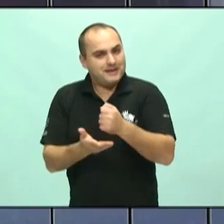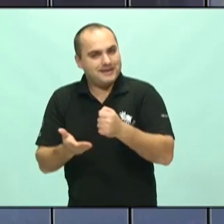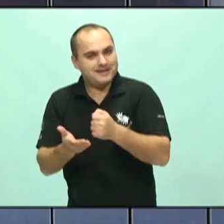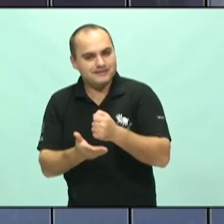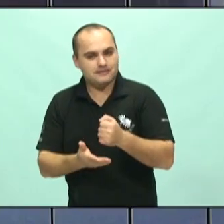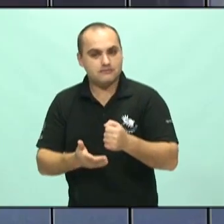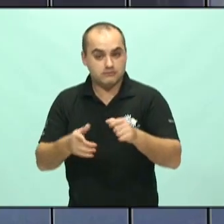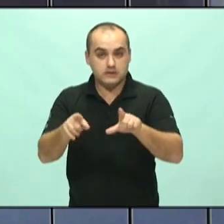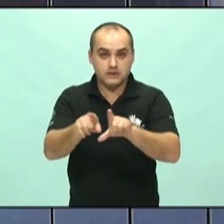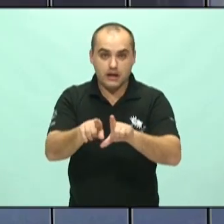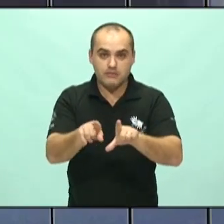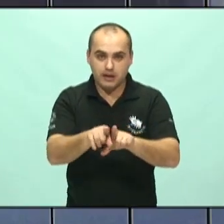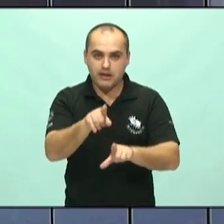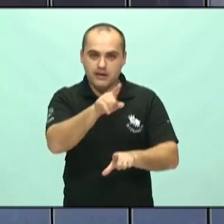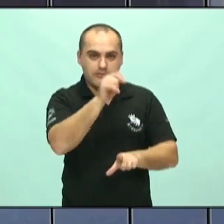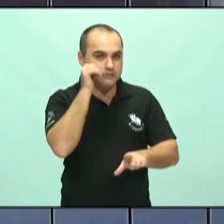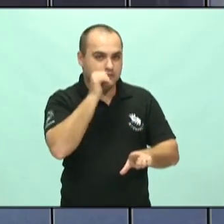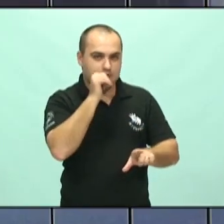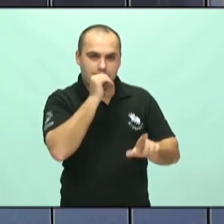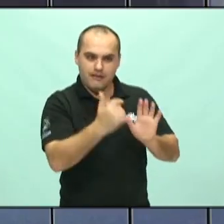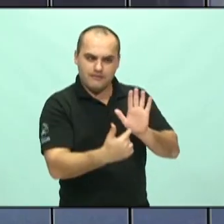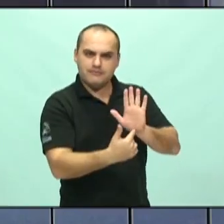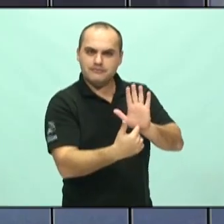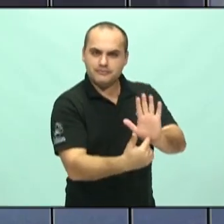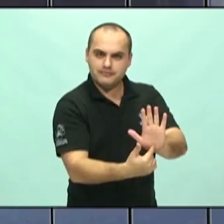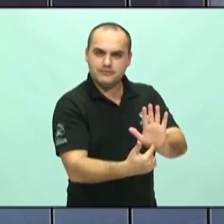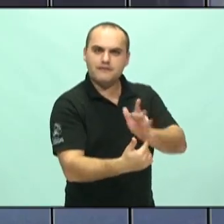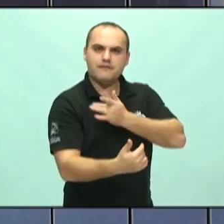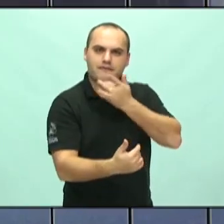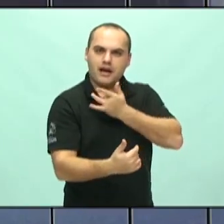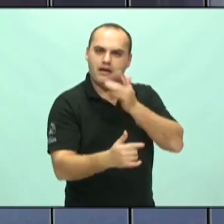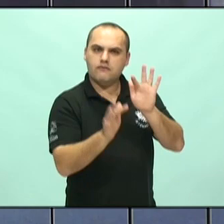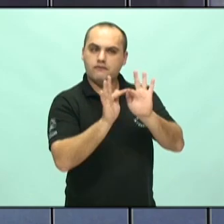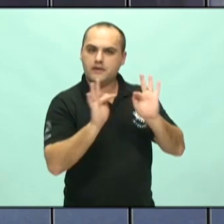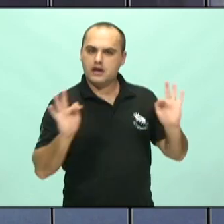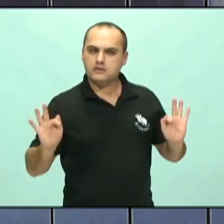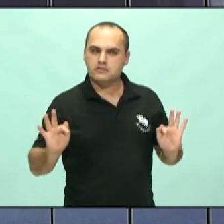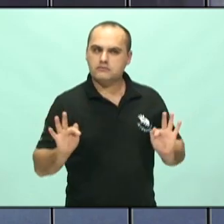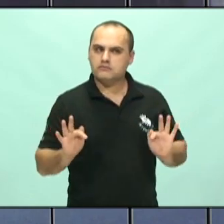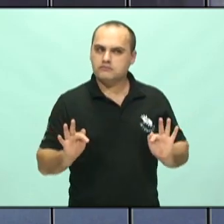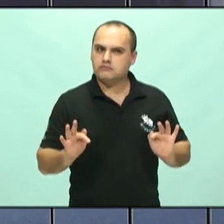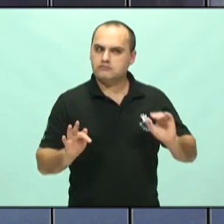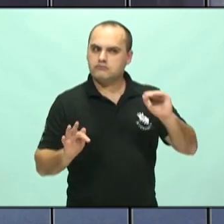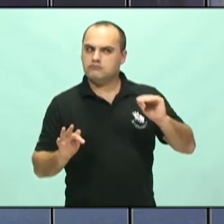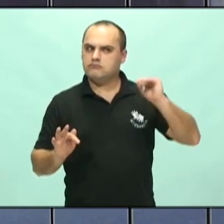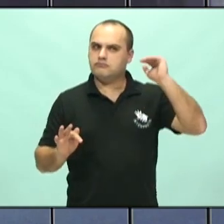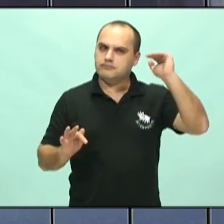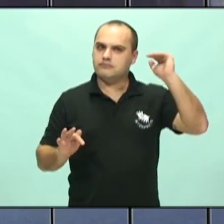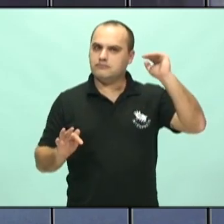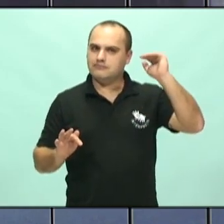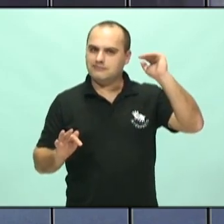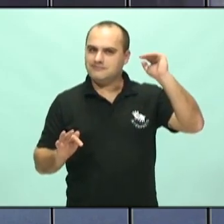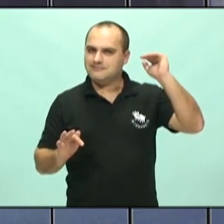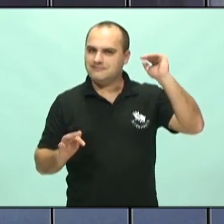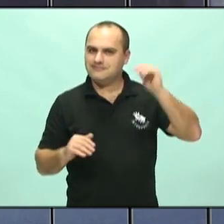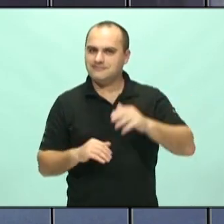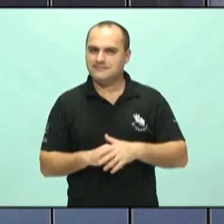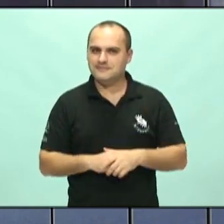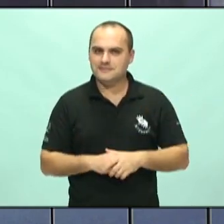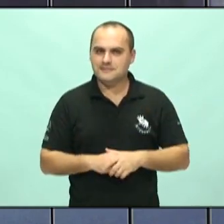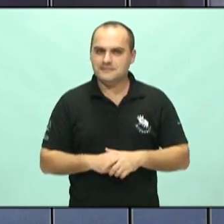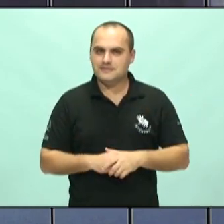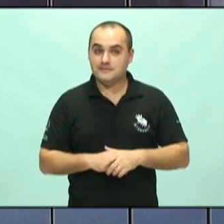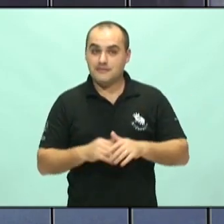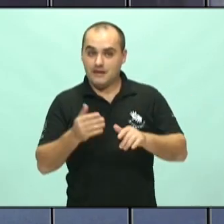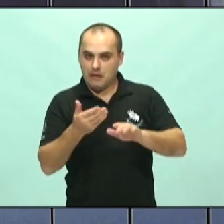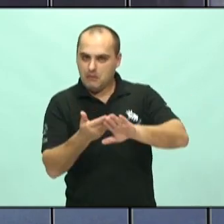as próprias atrizes, né, em cena falam frases, assim, bem adultas, inclusive, né? Que tu mesmo viu ali na hora